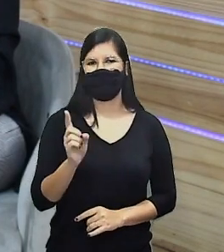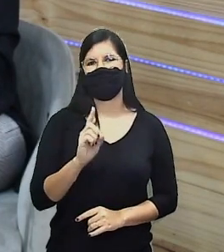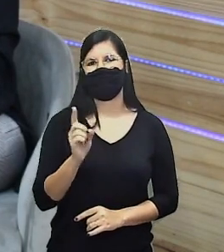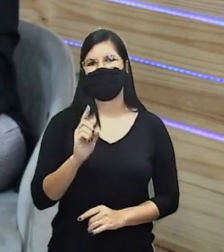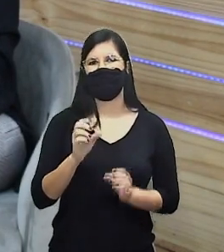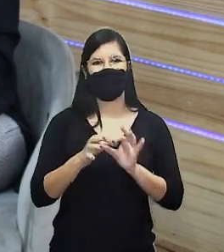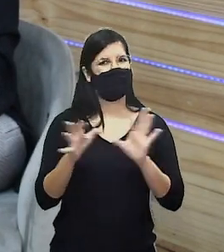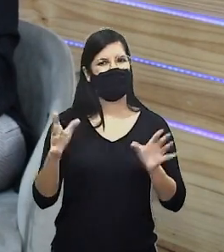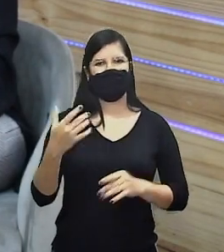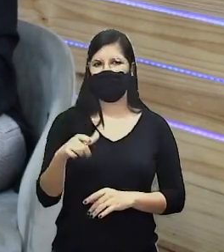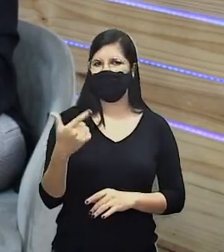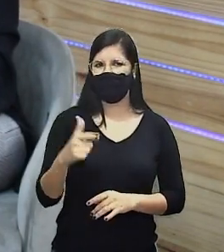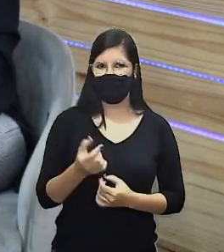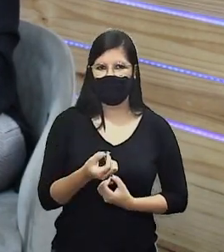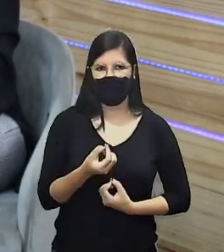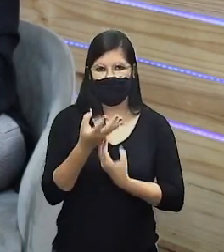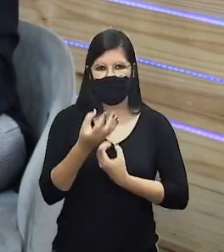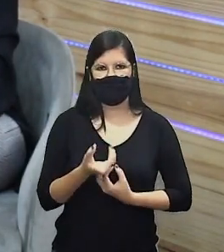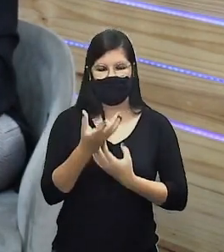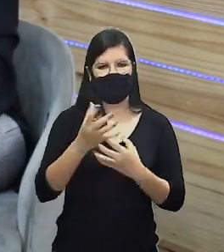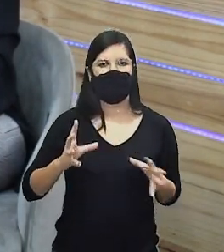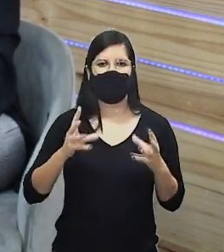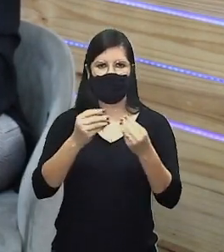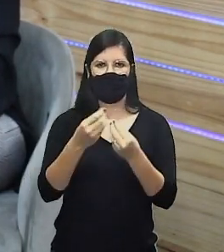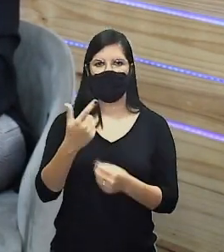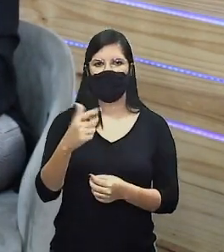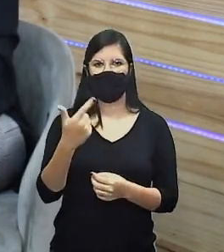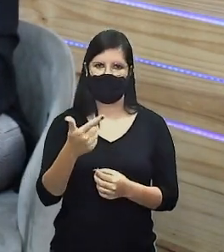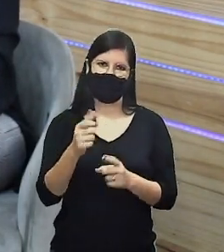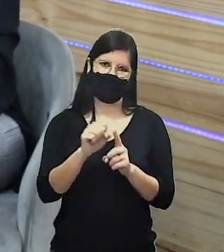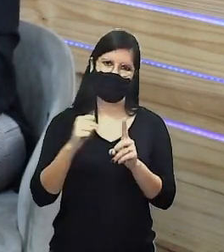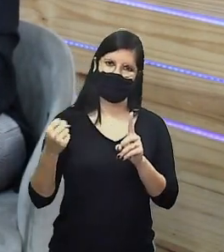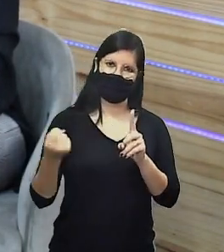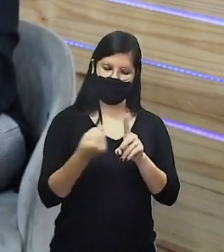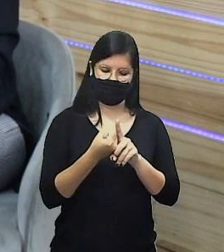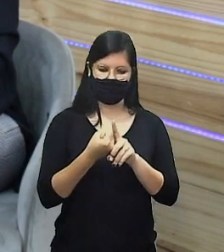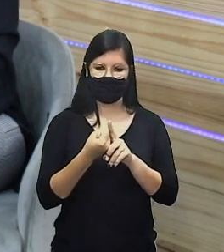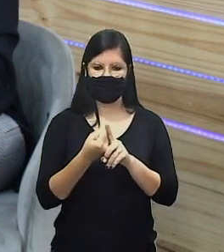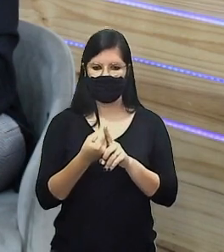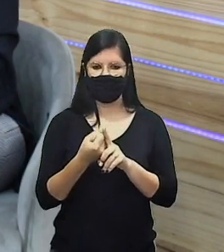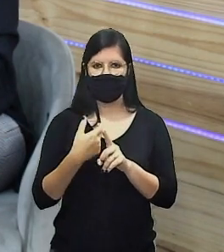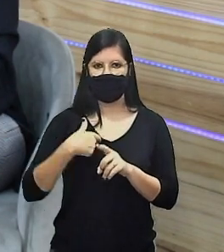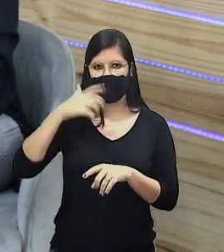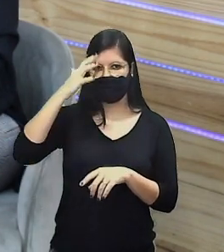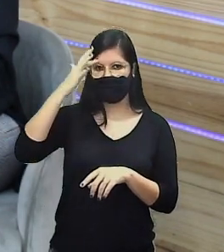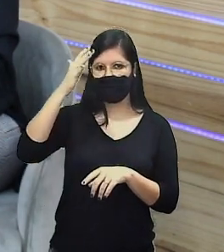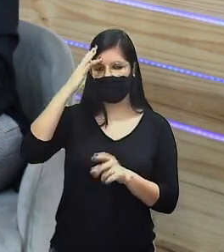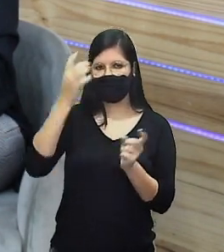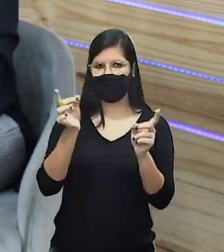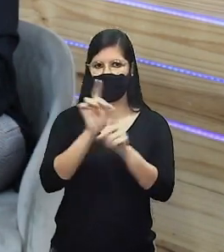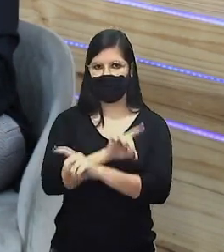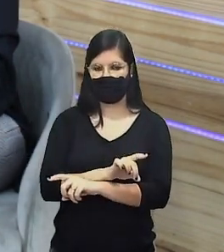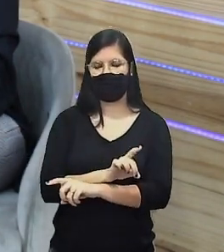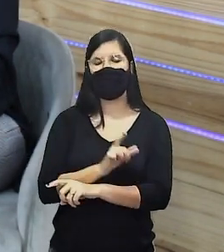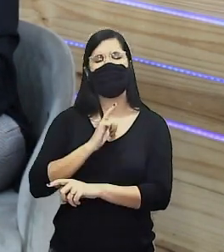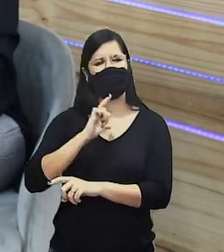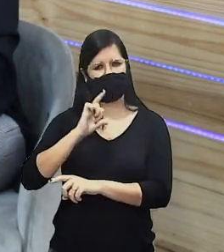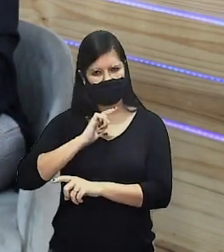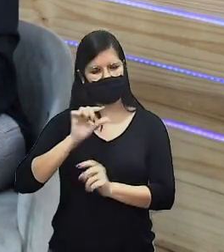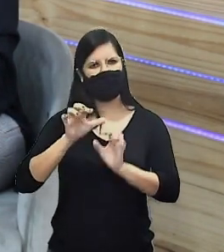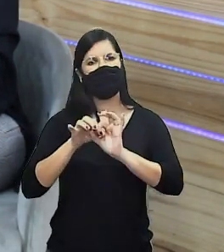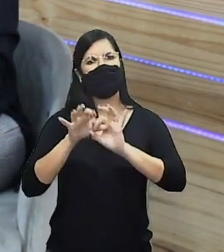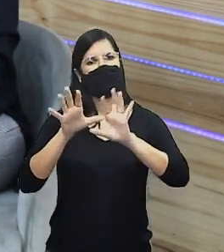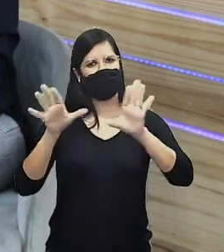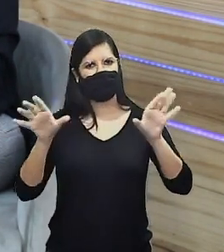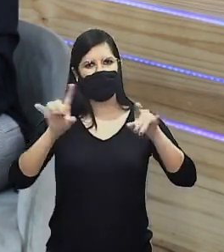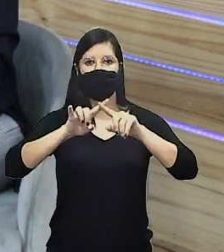uma liberdade de expressão plena na nossa sociedade, né?" Eu penso o contrário. Eu penso que haja liberdade de expressão,